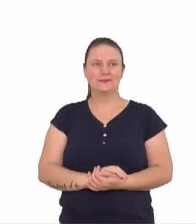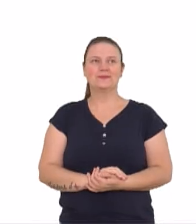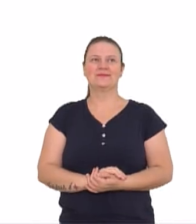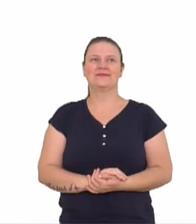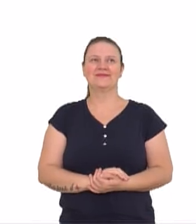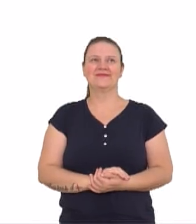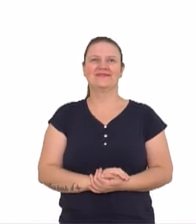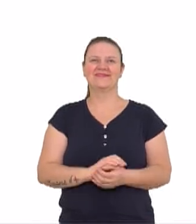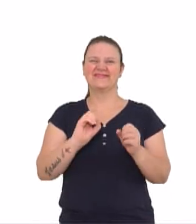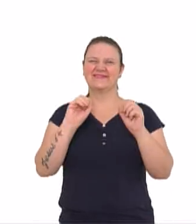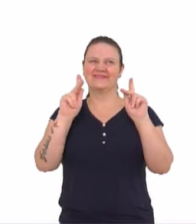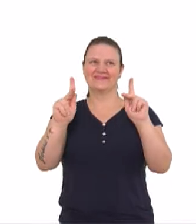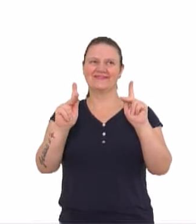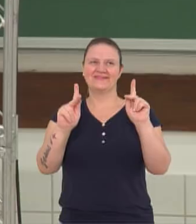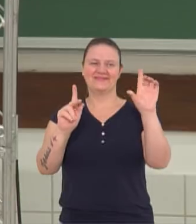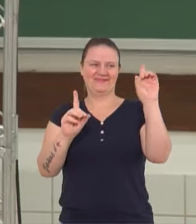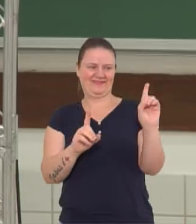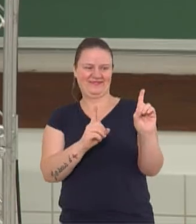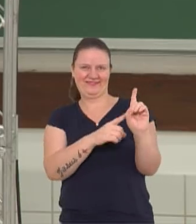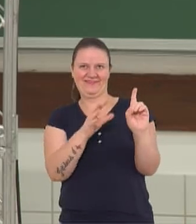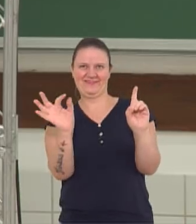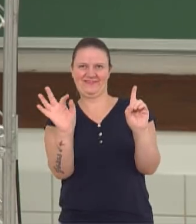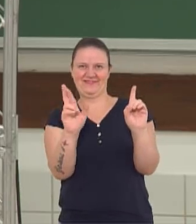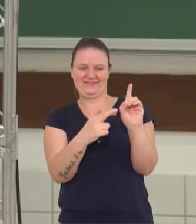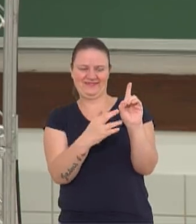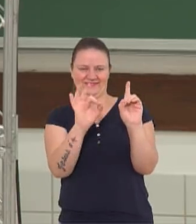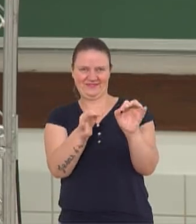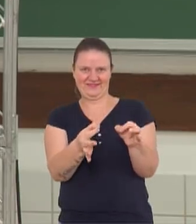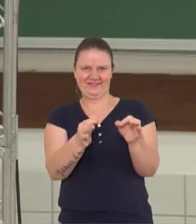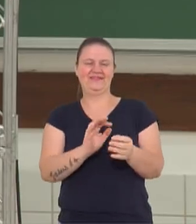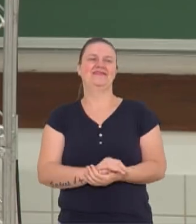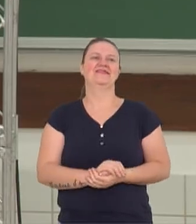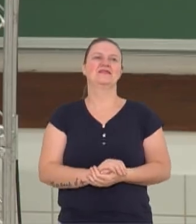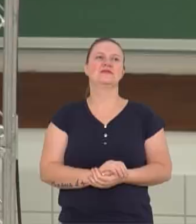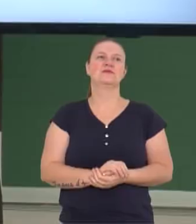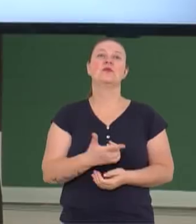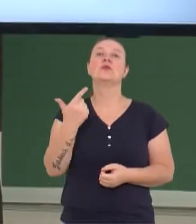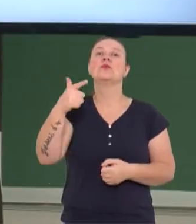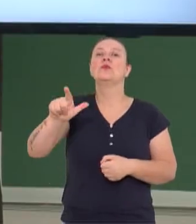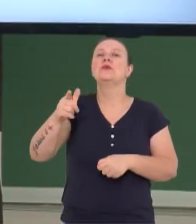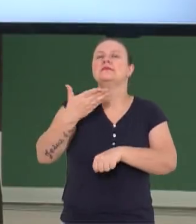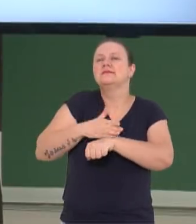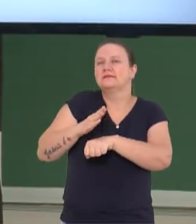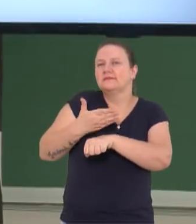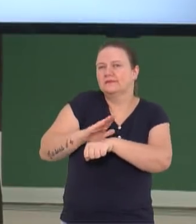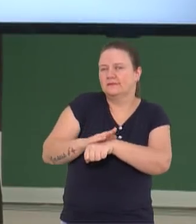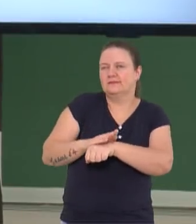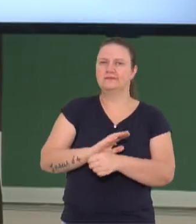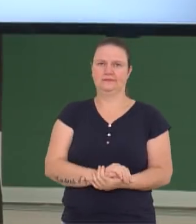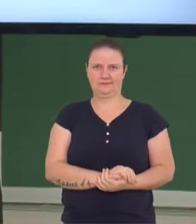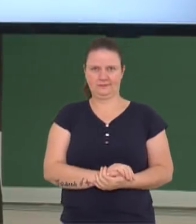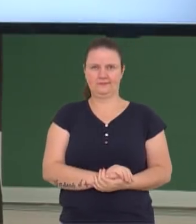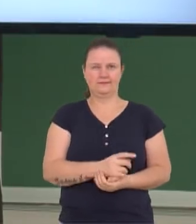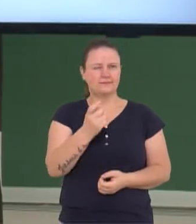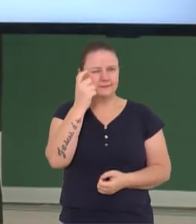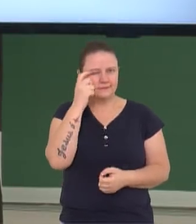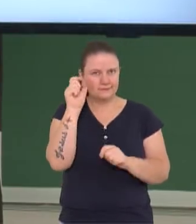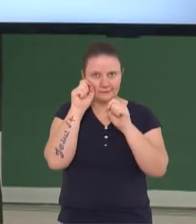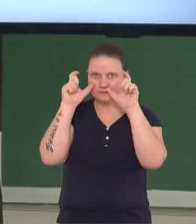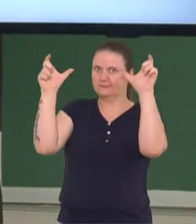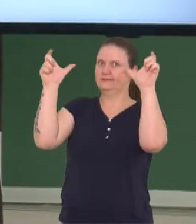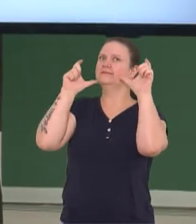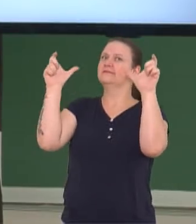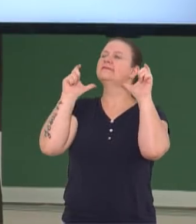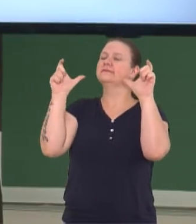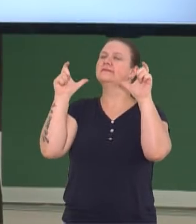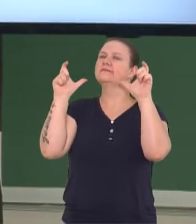D. Tudo bem, gente? Vamos lá. Mais um para vocês pensarem. Só que, olha, presta atenção aqui